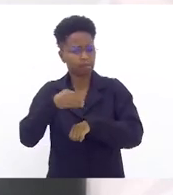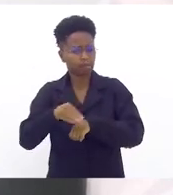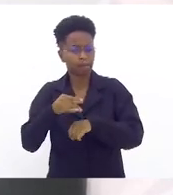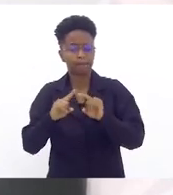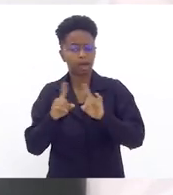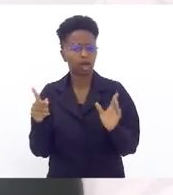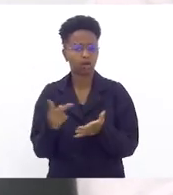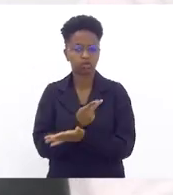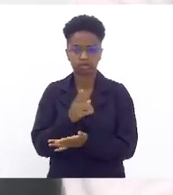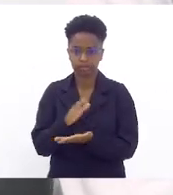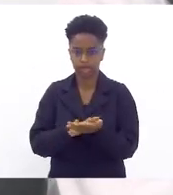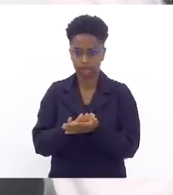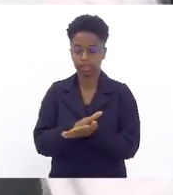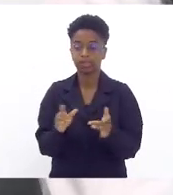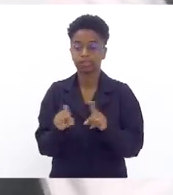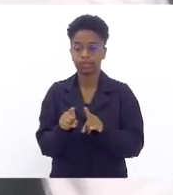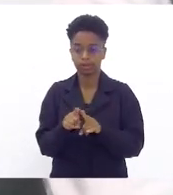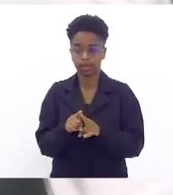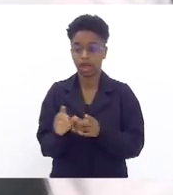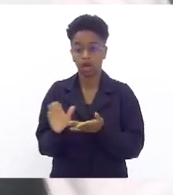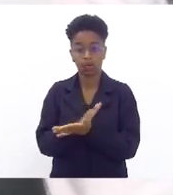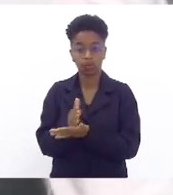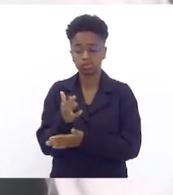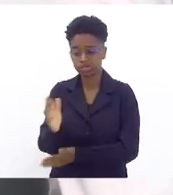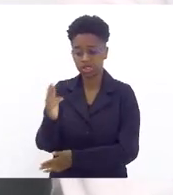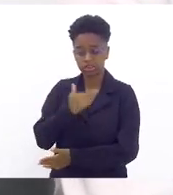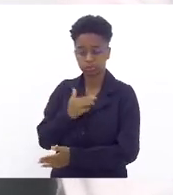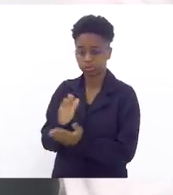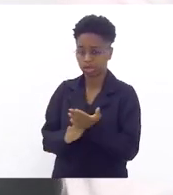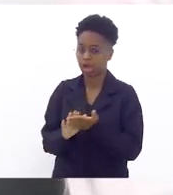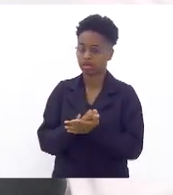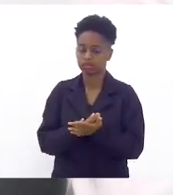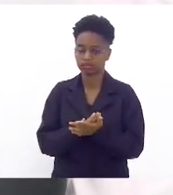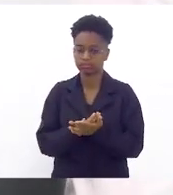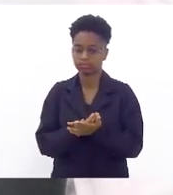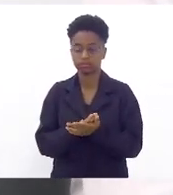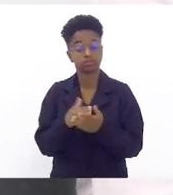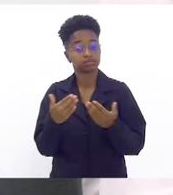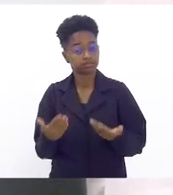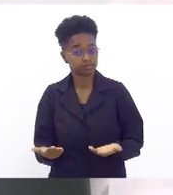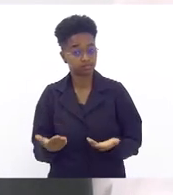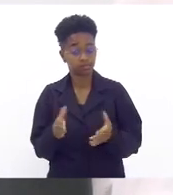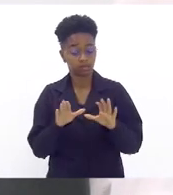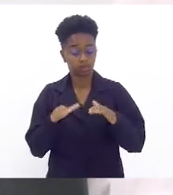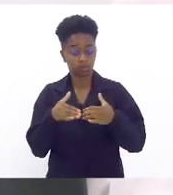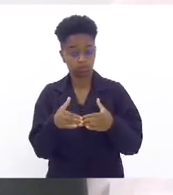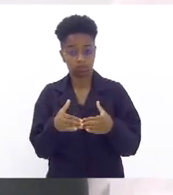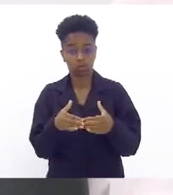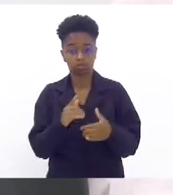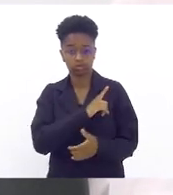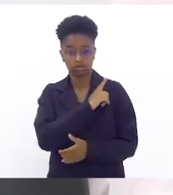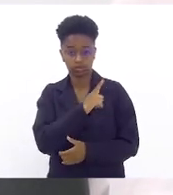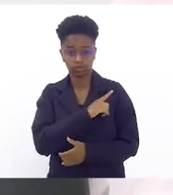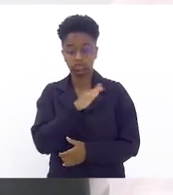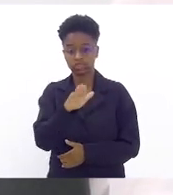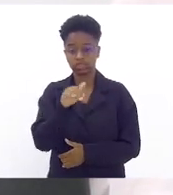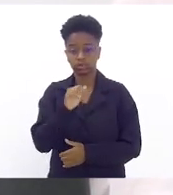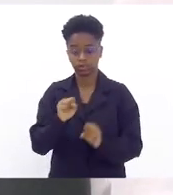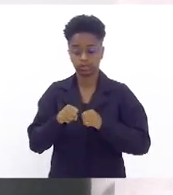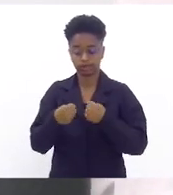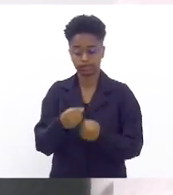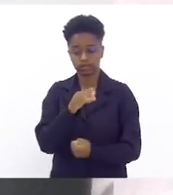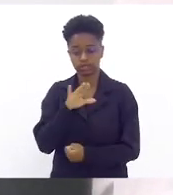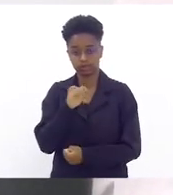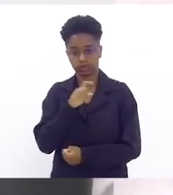feito inclusive para algumas não houve sequer resposta diante disso a equipe gestora chamou a Defesa Civil